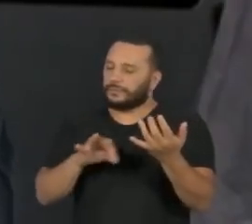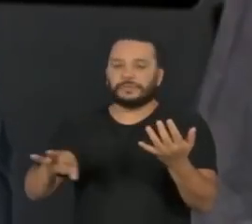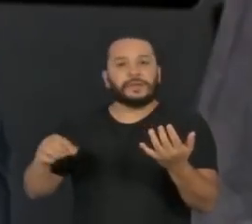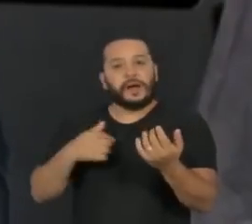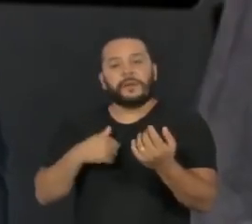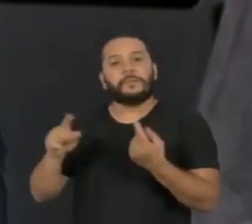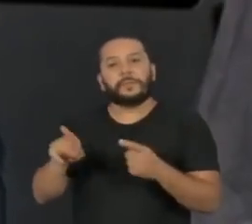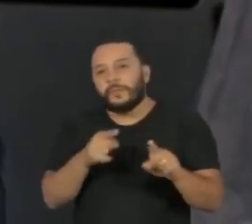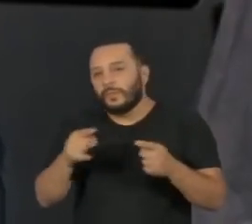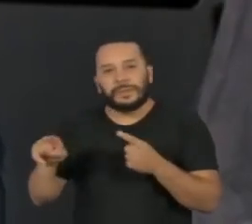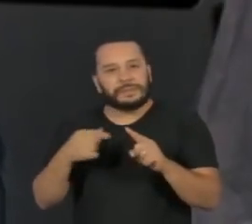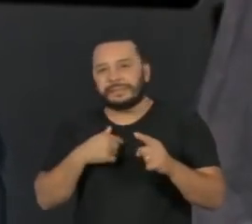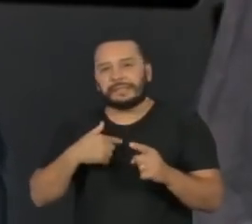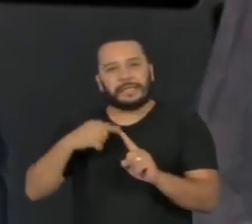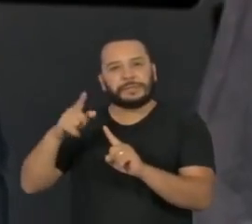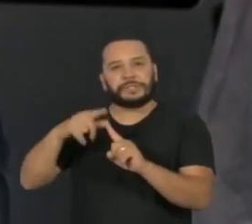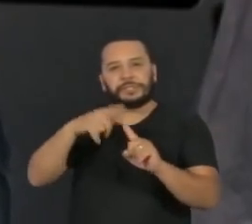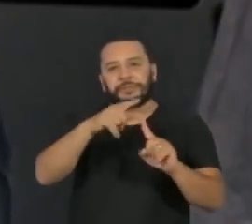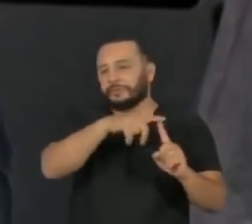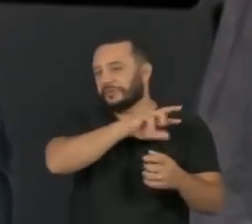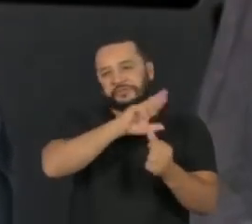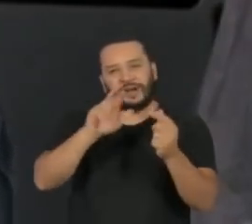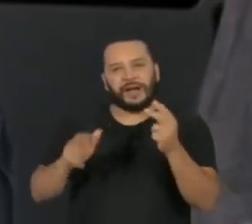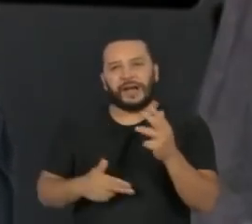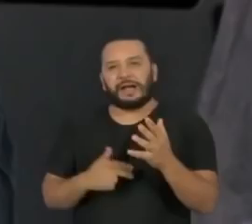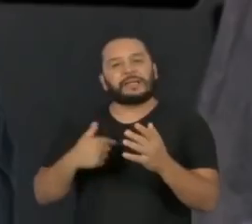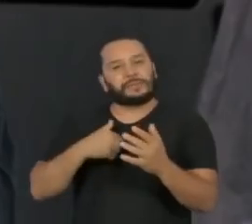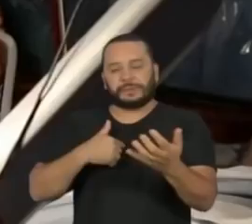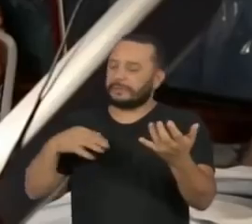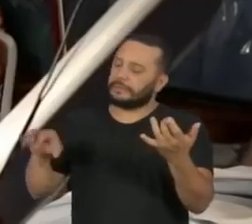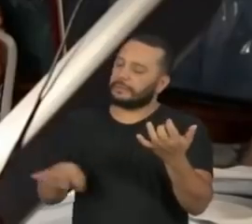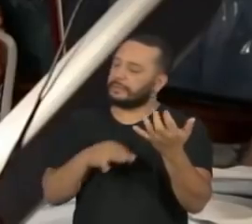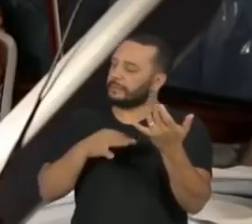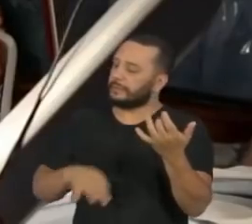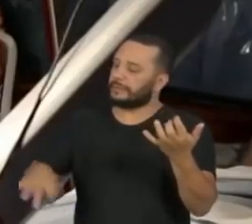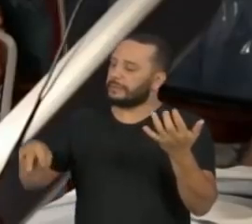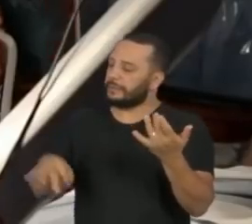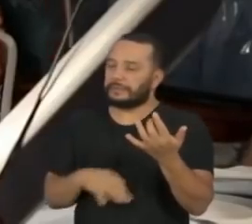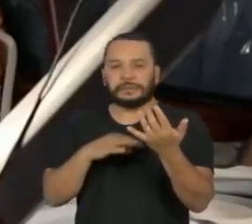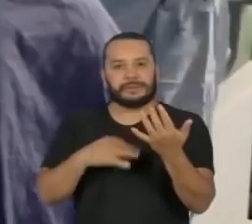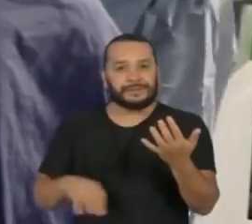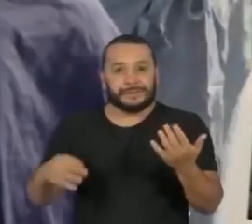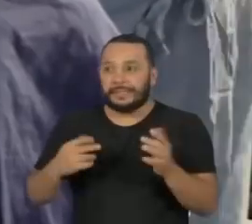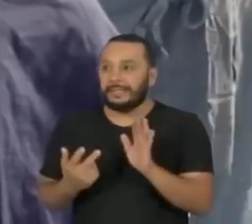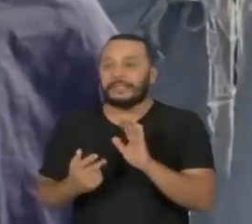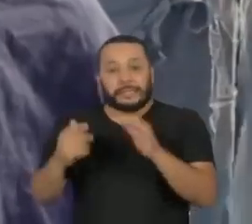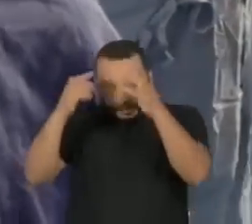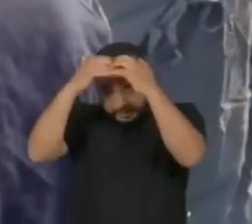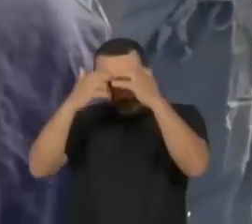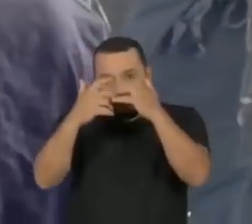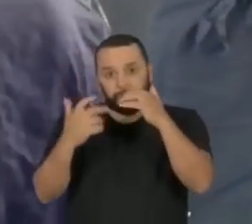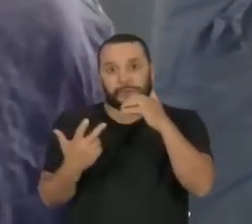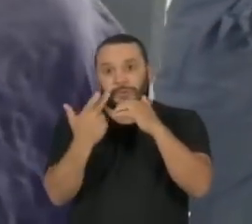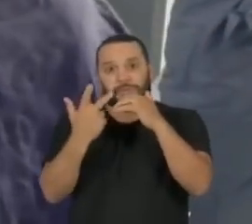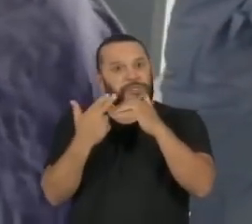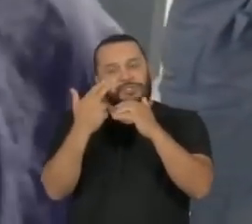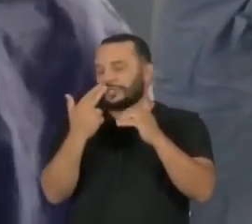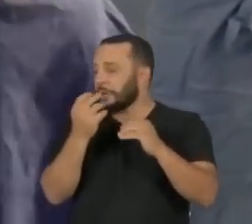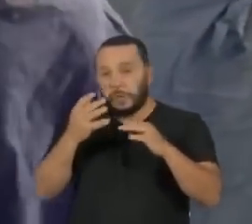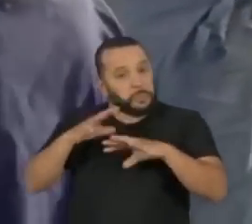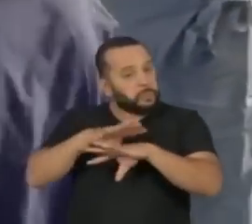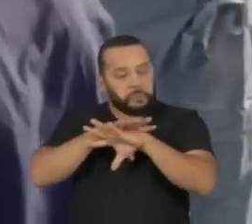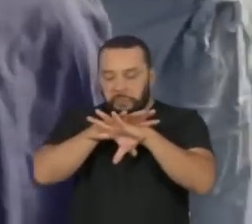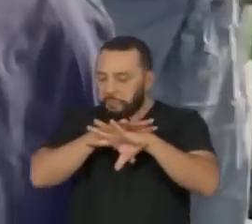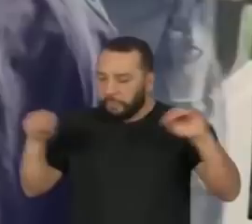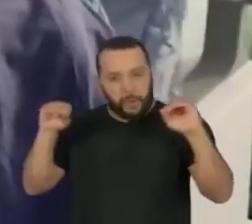Summertime, de George Gershwin, e músicas de Julio Iglesias. A operação foi um sucesso, com 90% do tumor